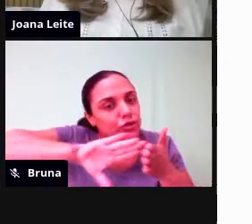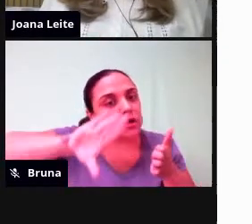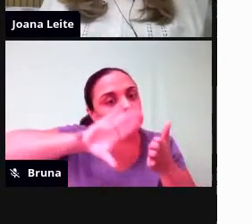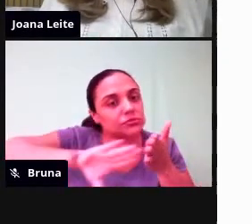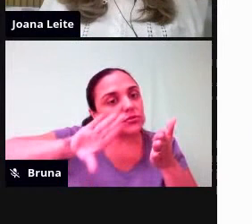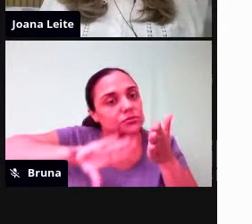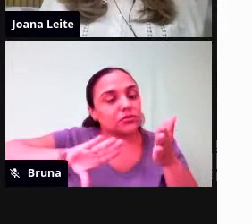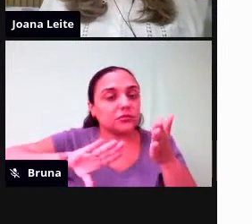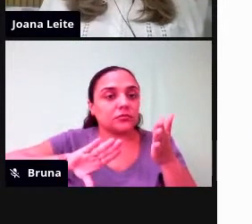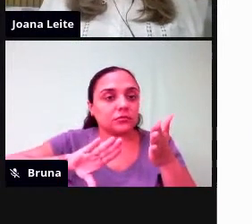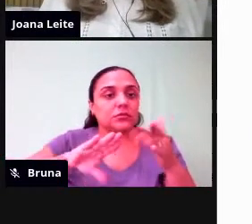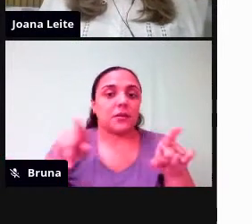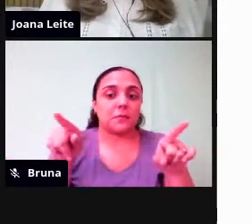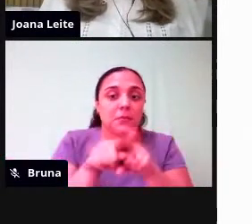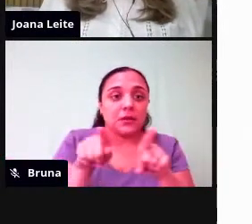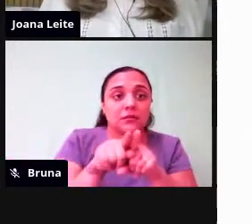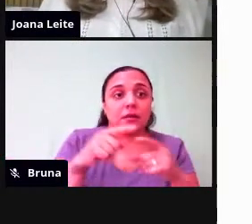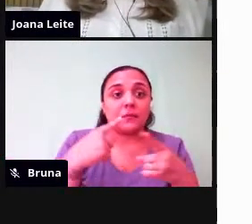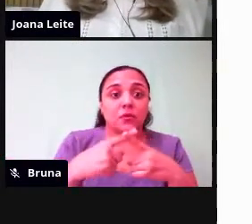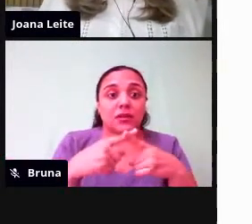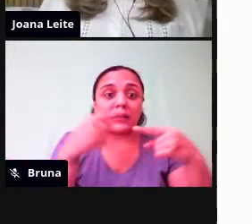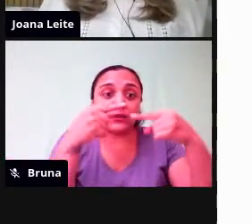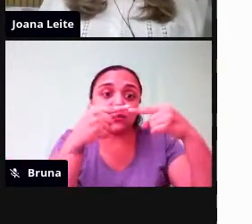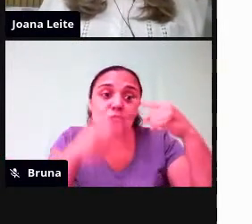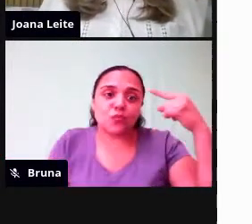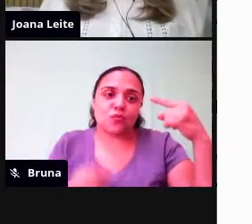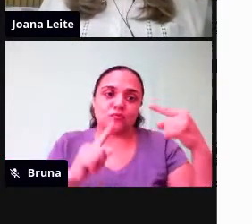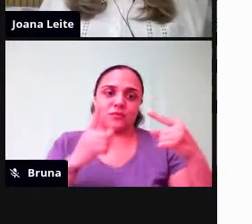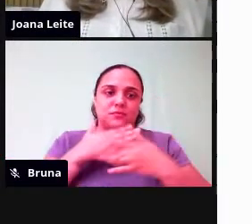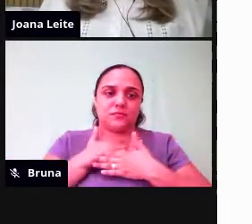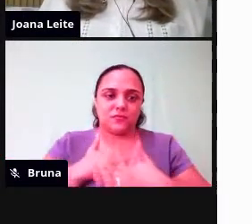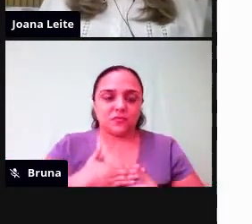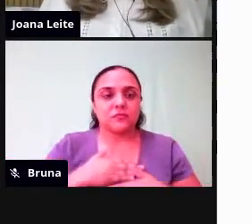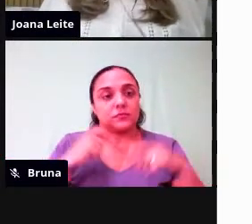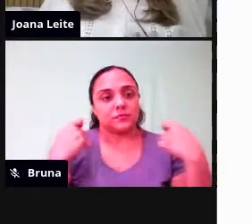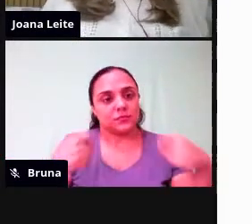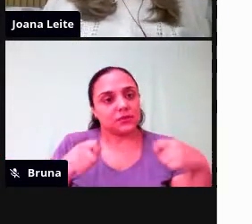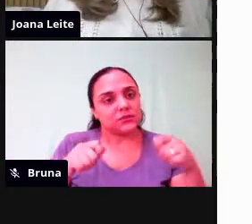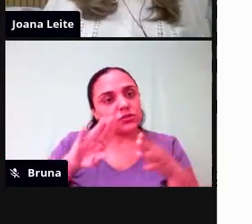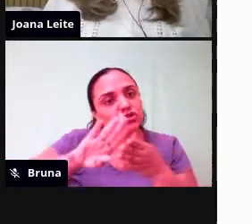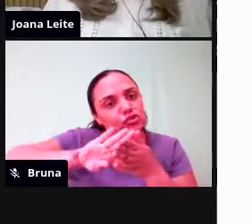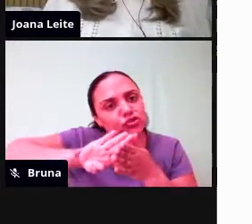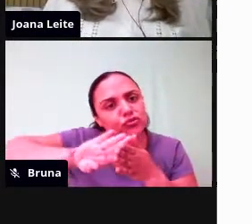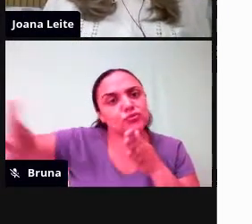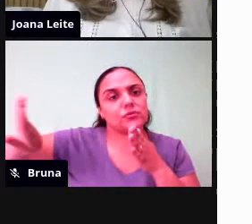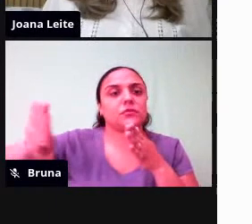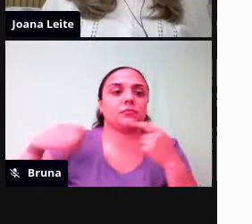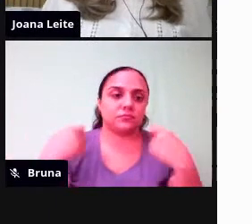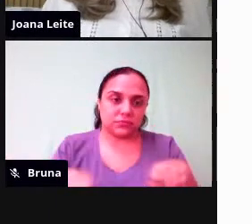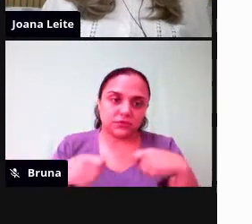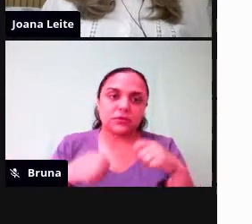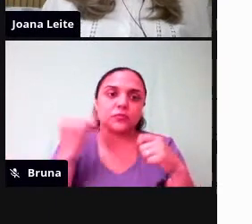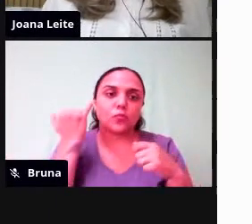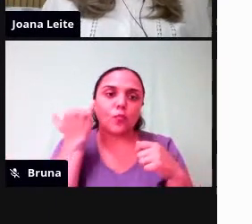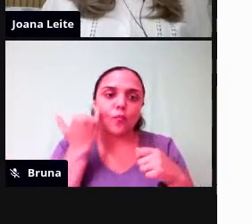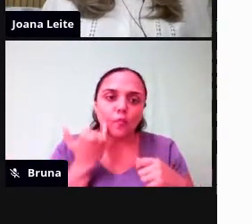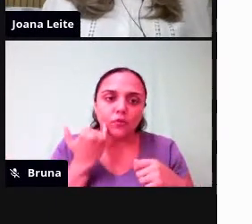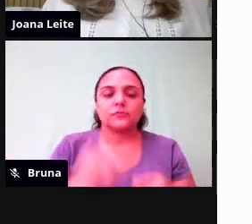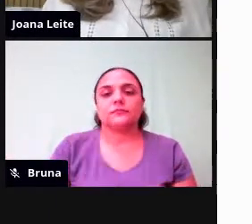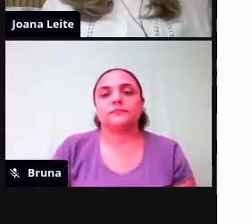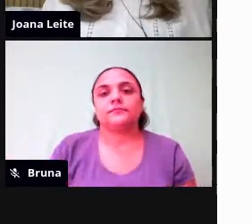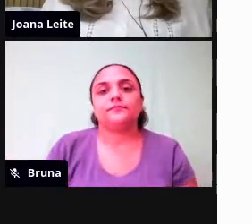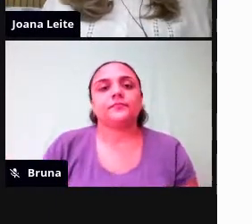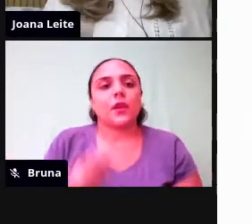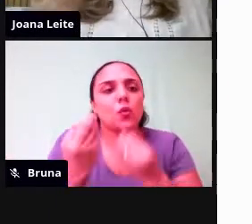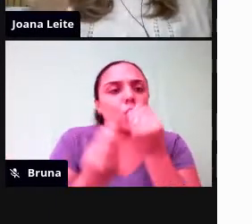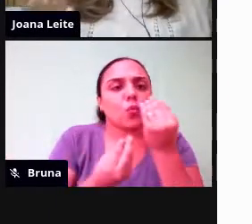tem lá a quantidade de fenol e de salicilatos. Então, esses que têm maior concentração, eles vão ser removidos da dieta. Só que,